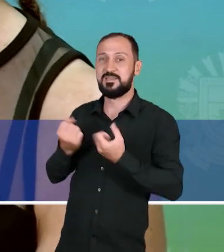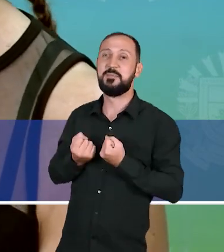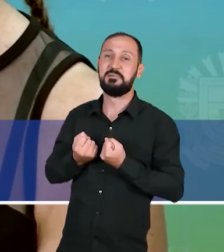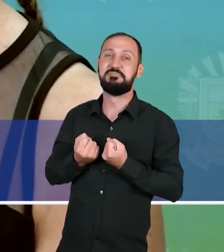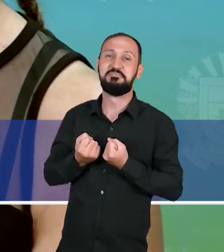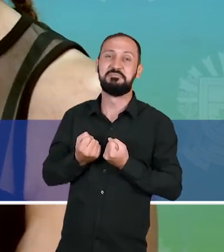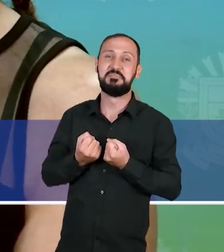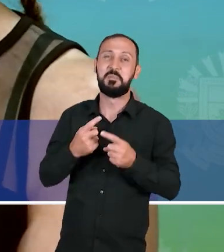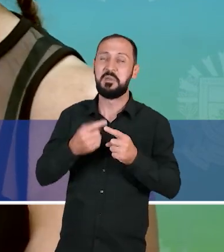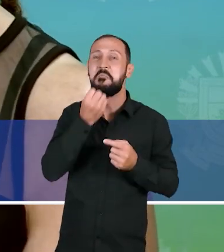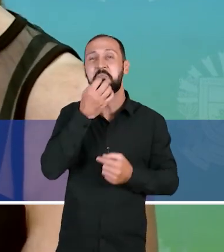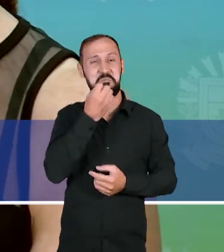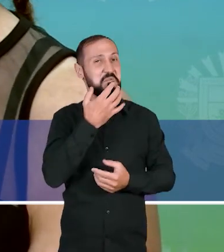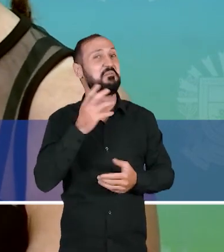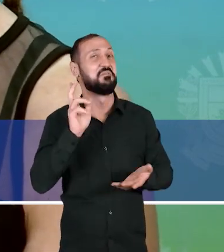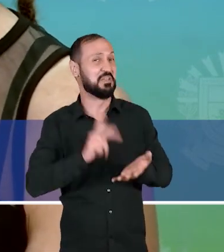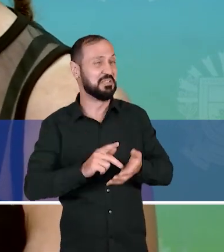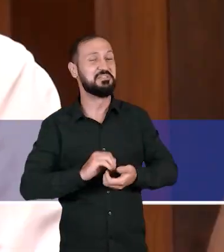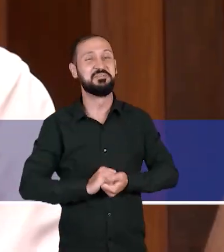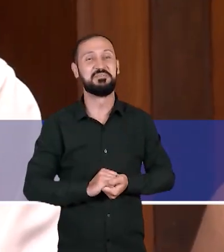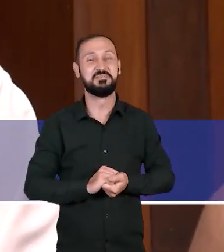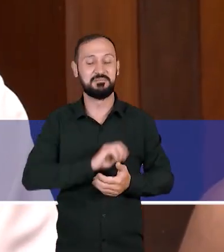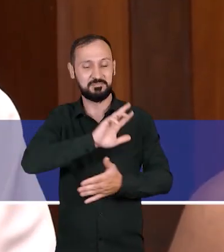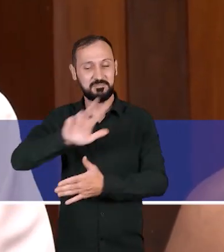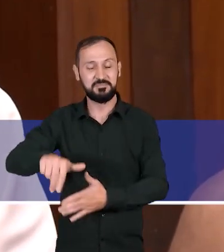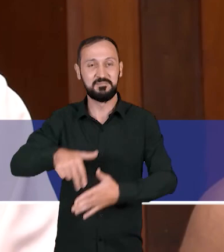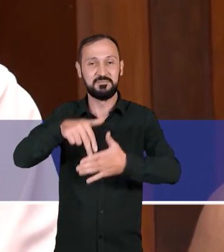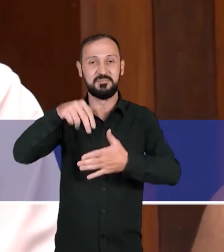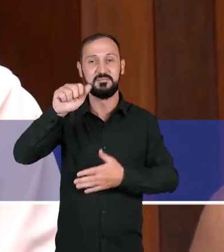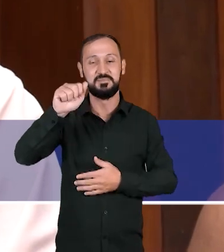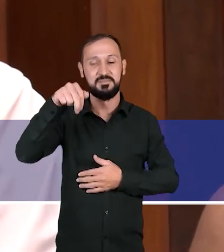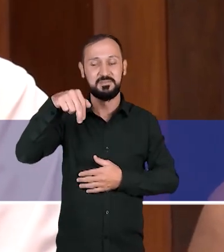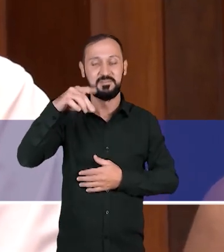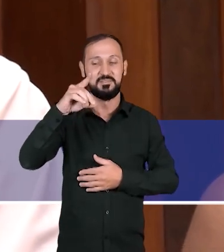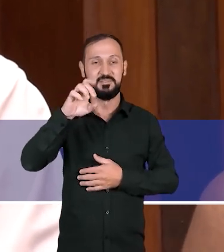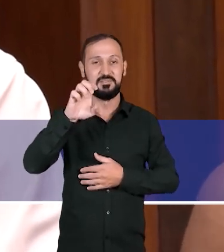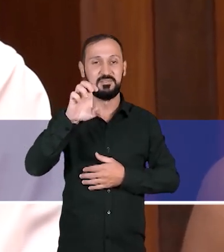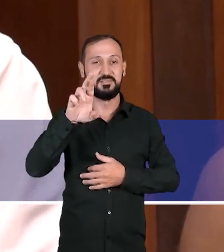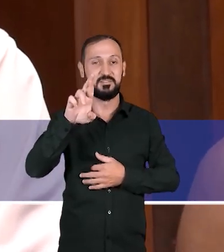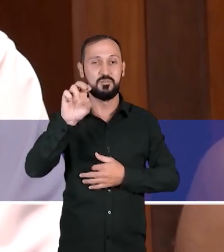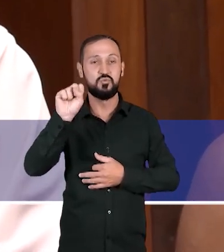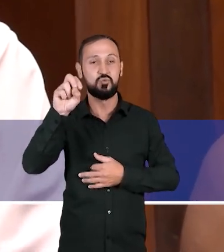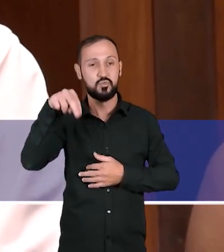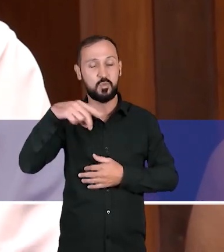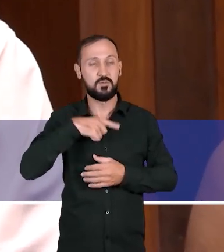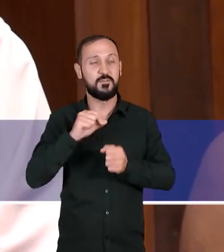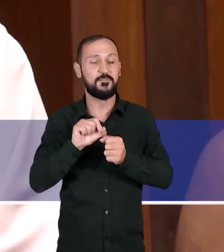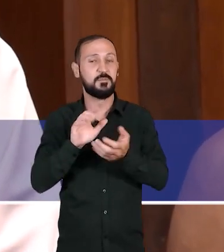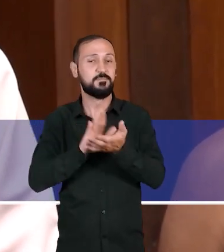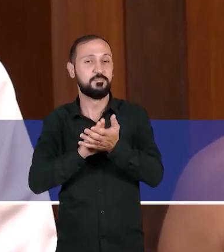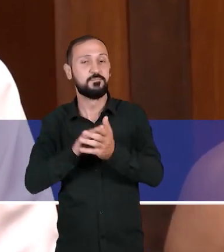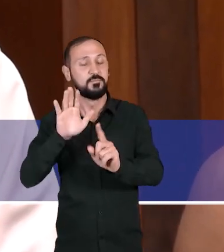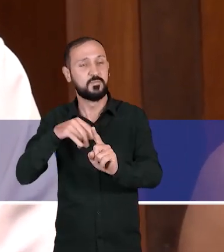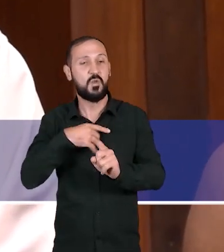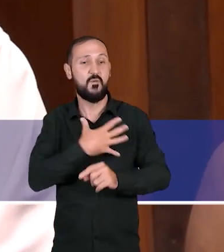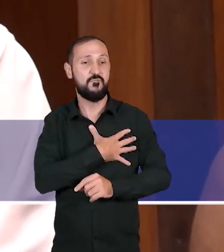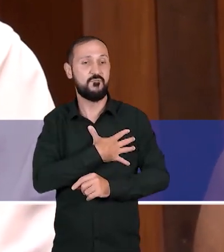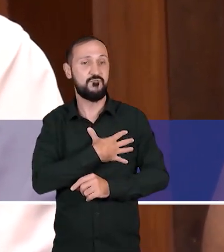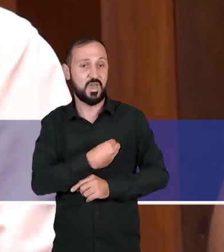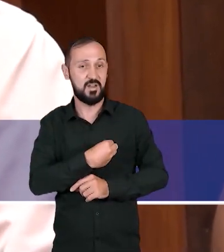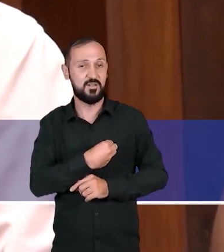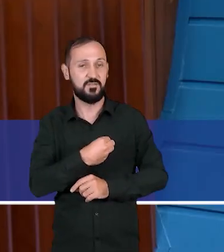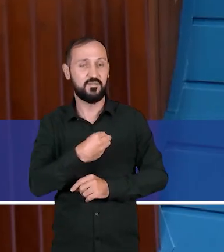uma doação, que é muito bom mesmo. Na tribuna, Anderson Ferreira Gonçalves recebeu a homenagem em reconhecimento ao seu